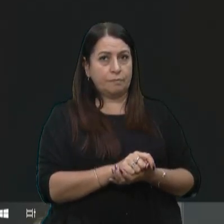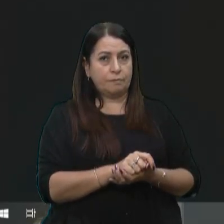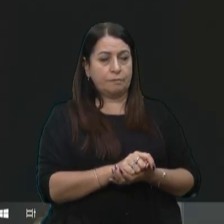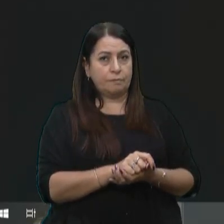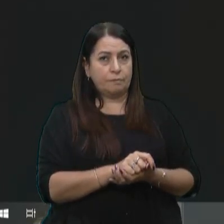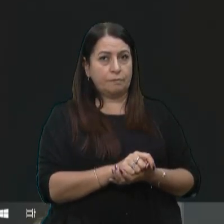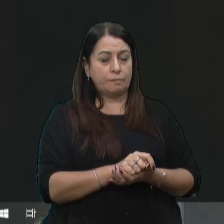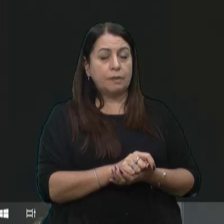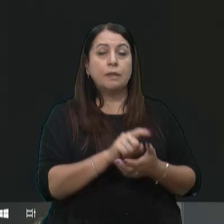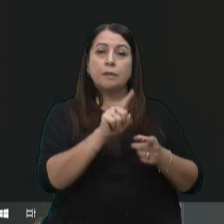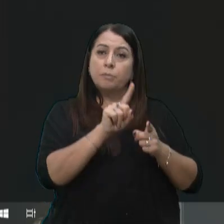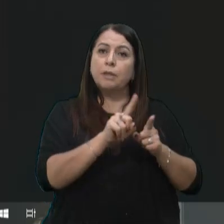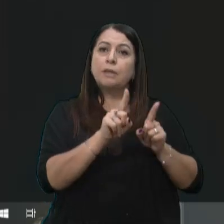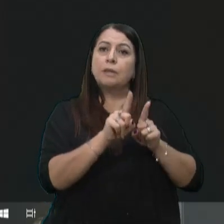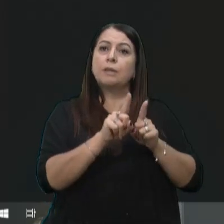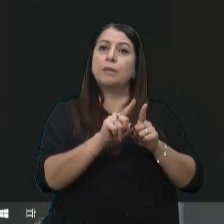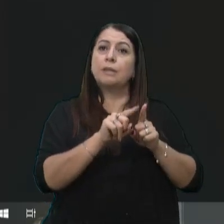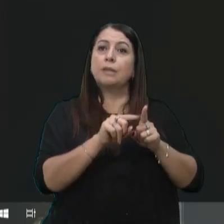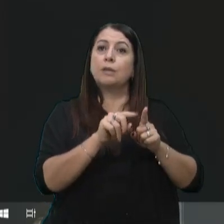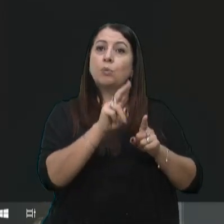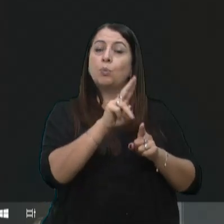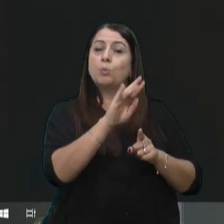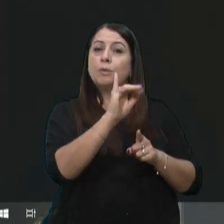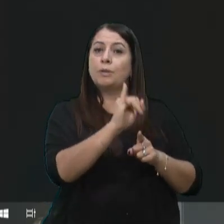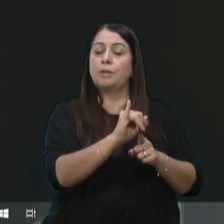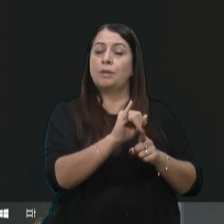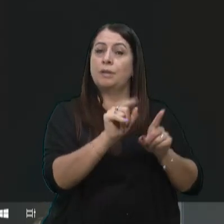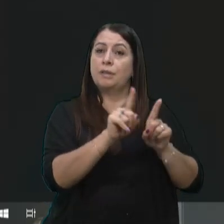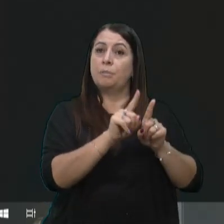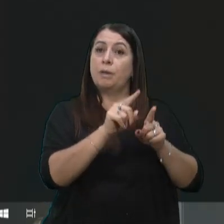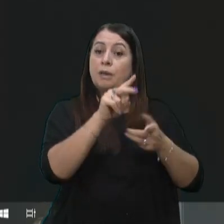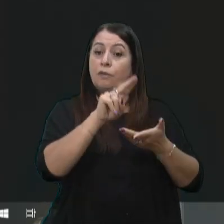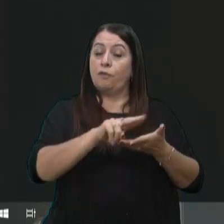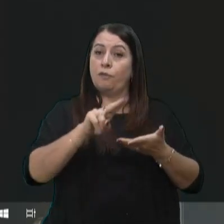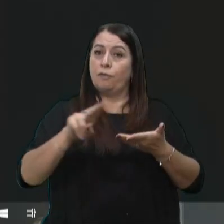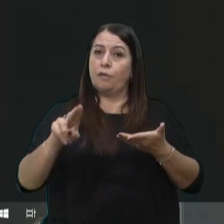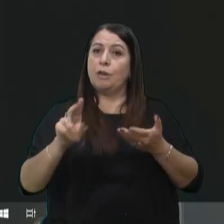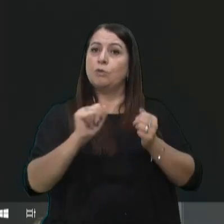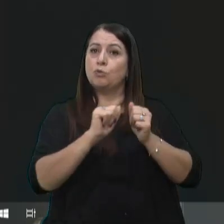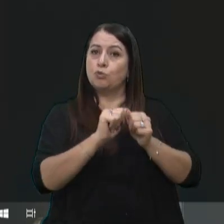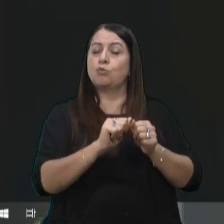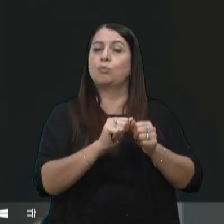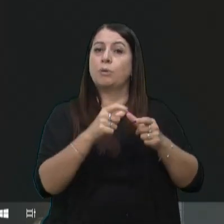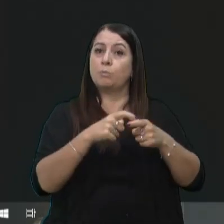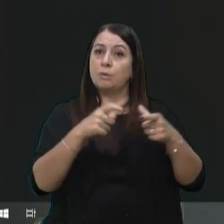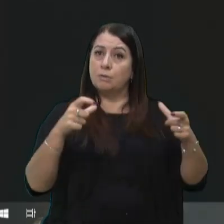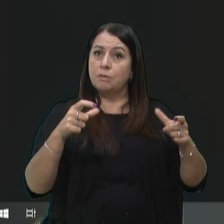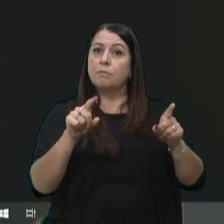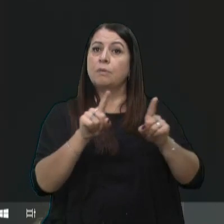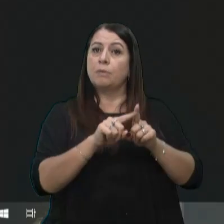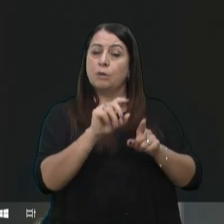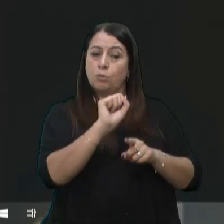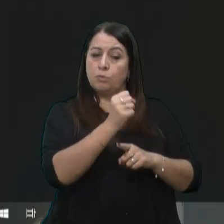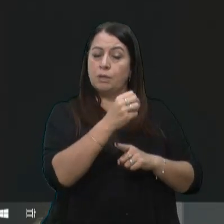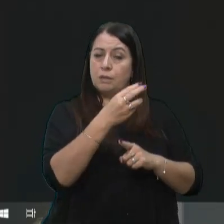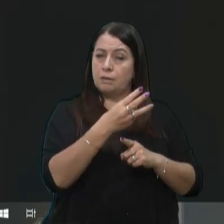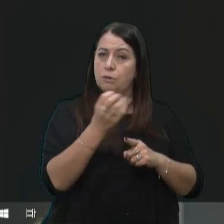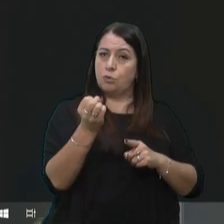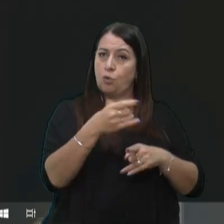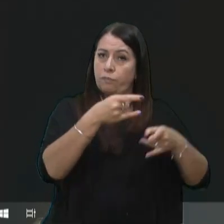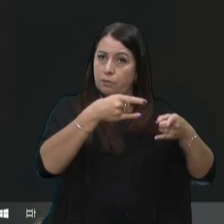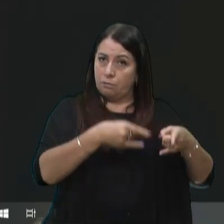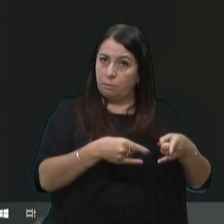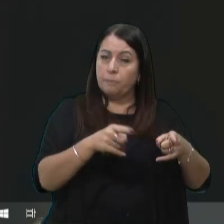especificamente destinada a unidade de terapia intensiva e internações como parte dessa expansão Está prevista além dos 83 novos